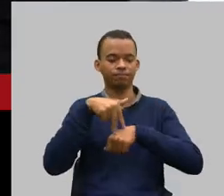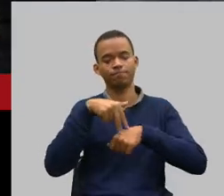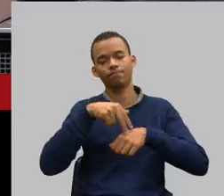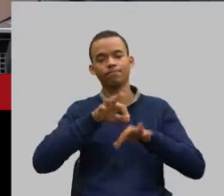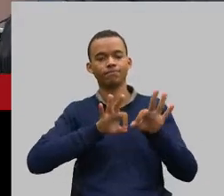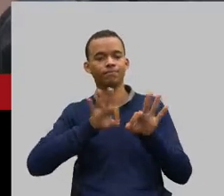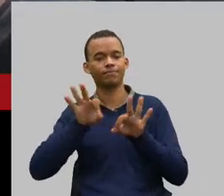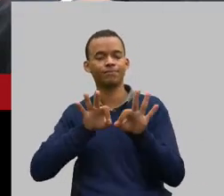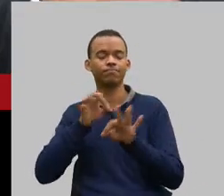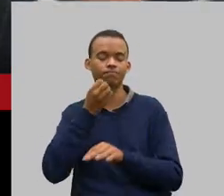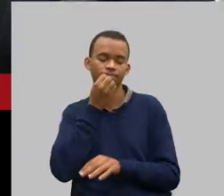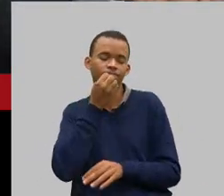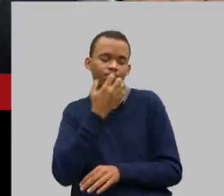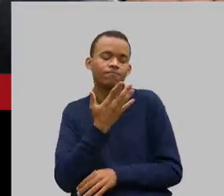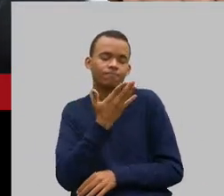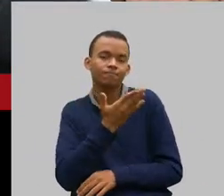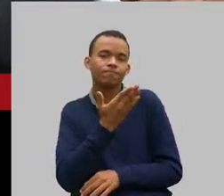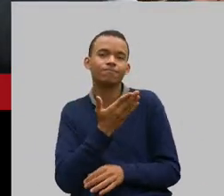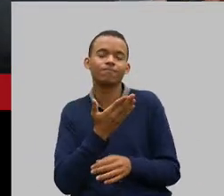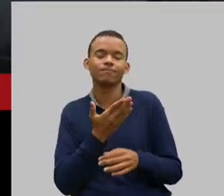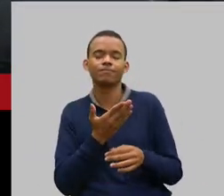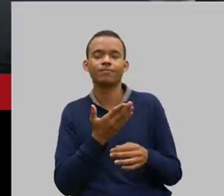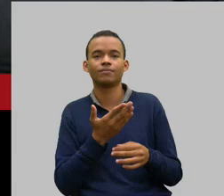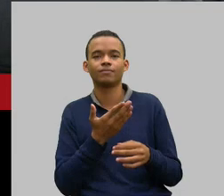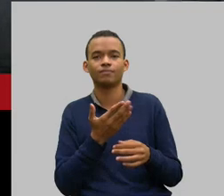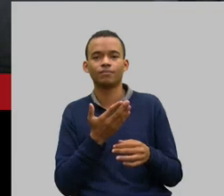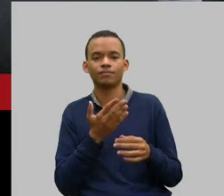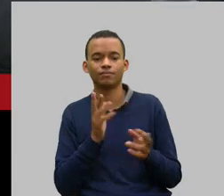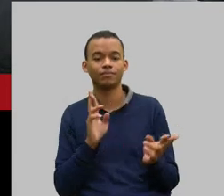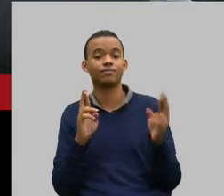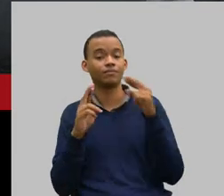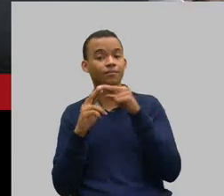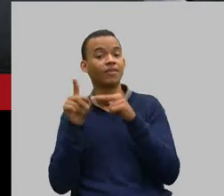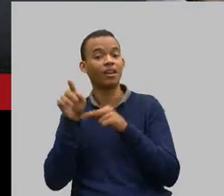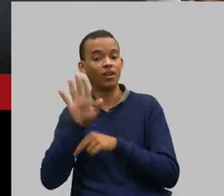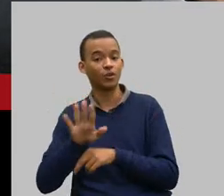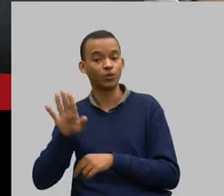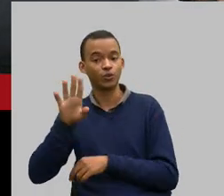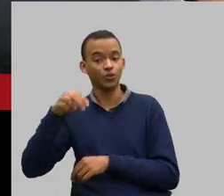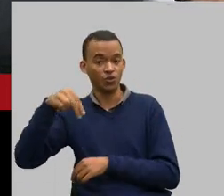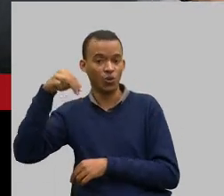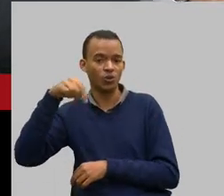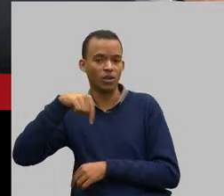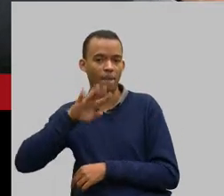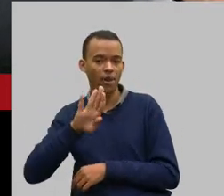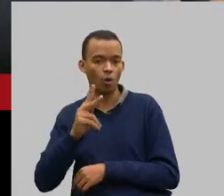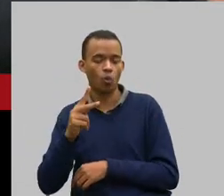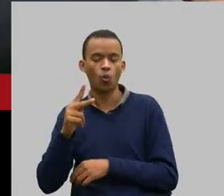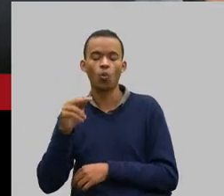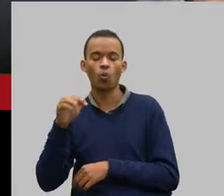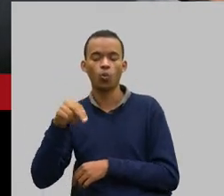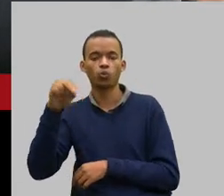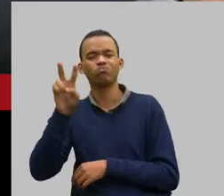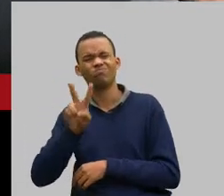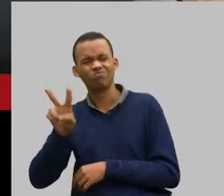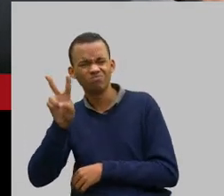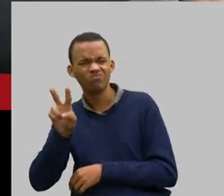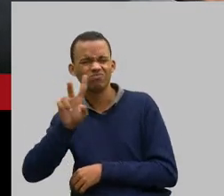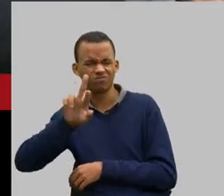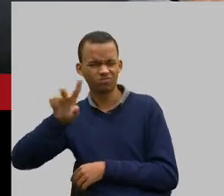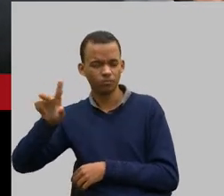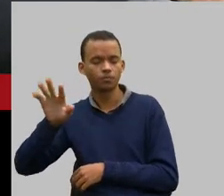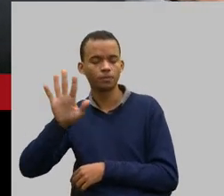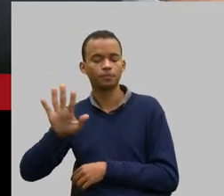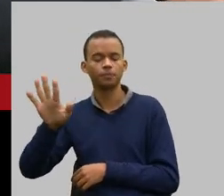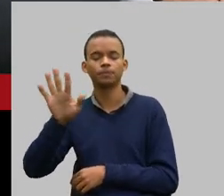protagonis senhora aí em relação a essa região que é importante sim acho